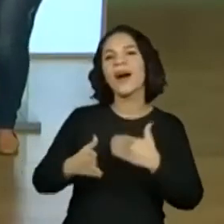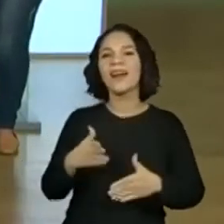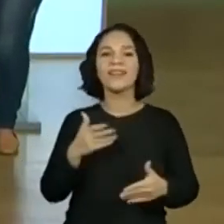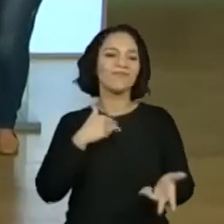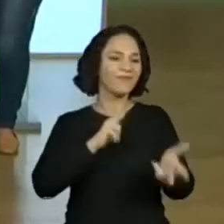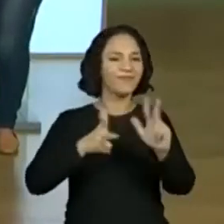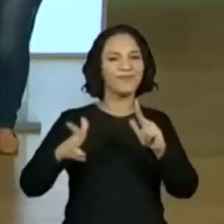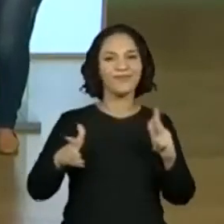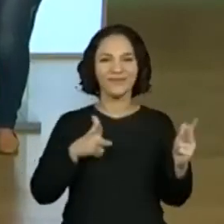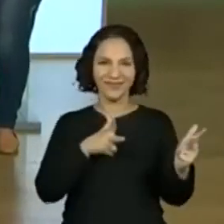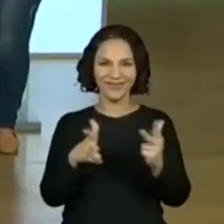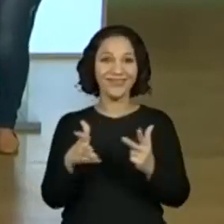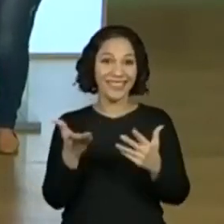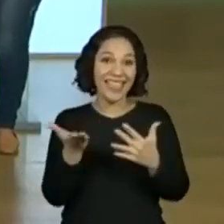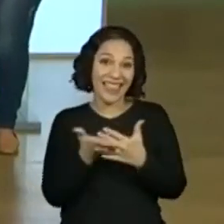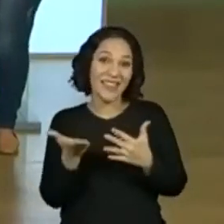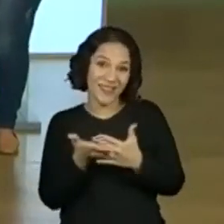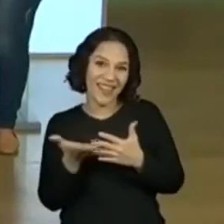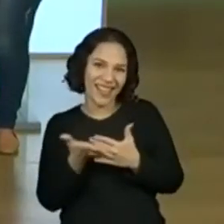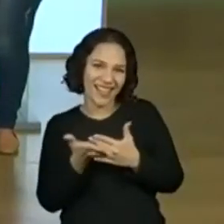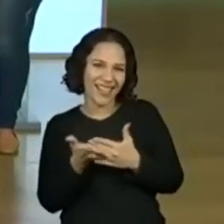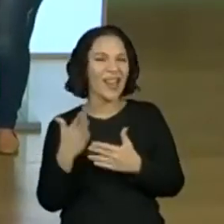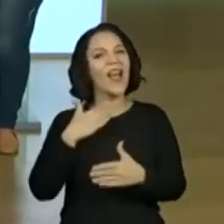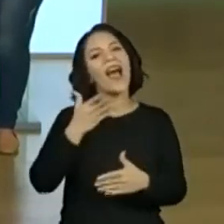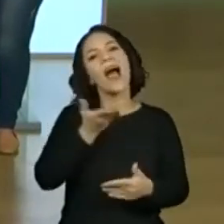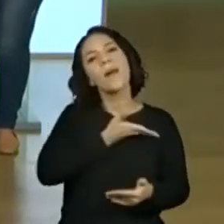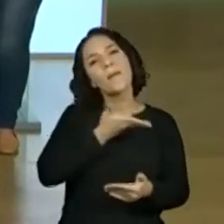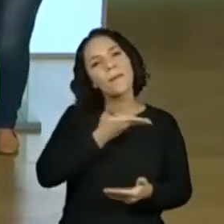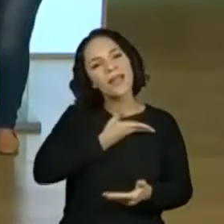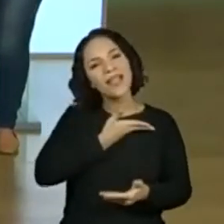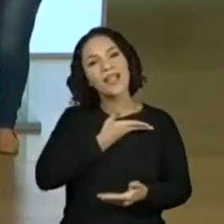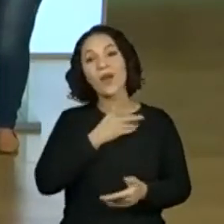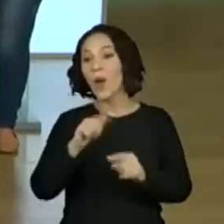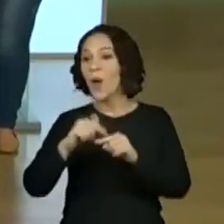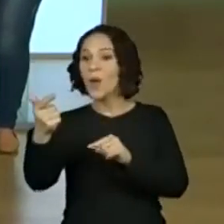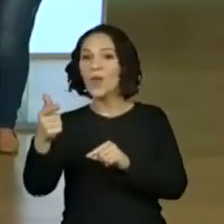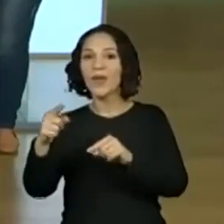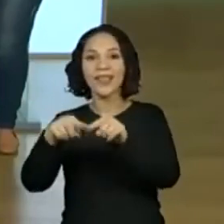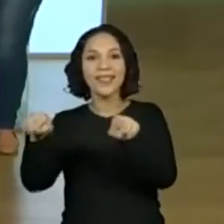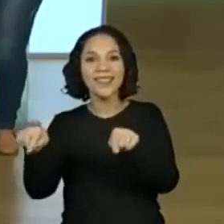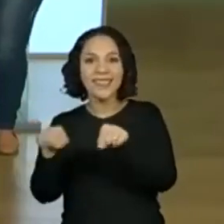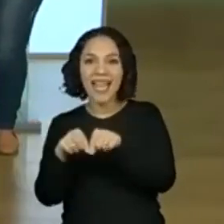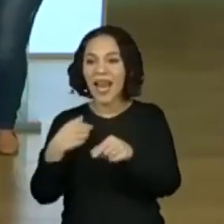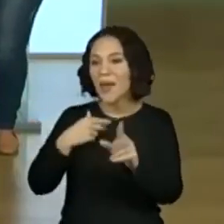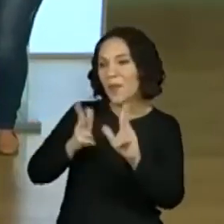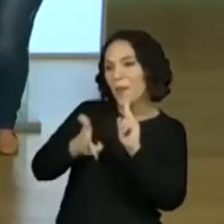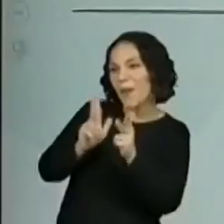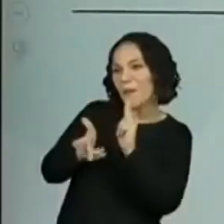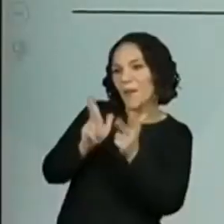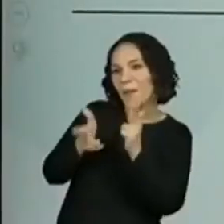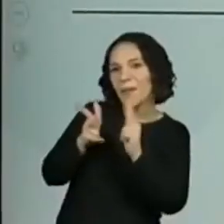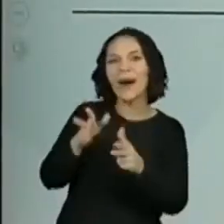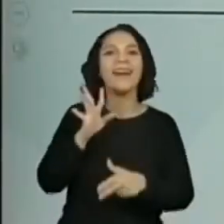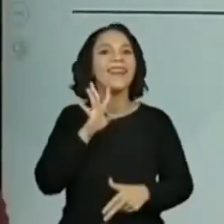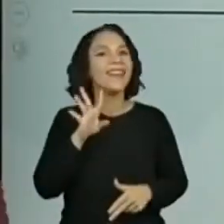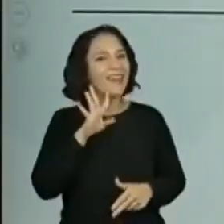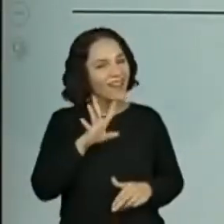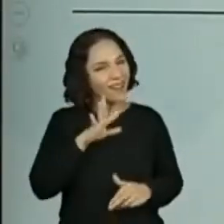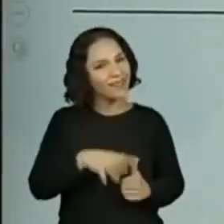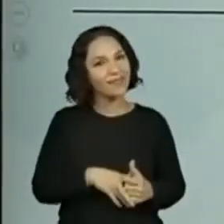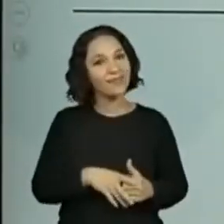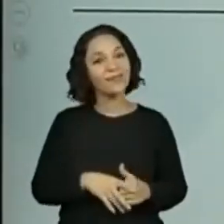dia. Sim. Né? Que é a hora do intervalo ali. Conversar com os amigos da outra sala. Da outra sala. O que mais que vocês gostam de